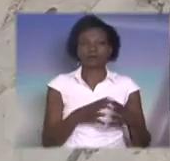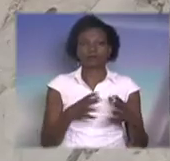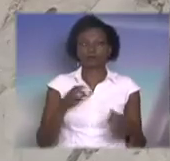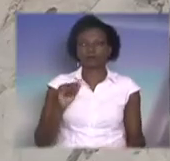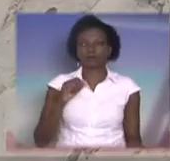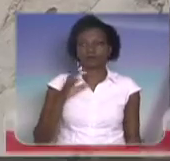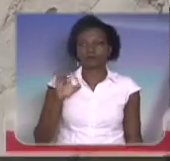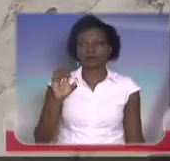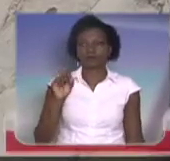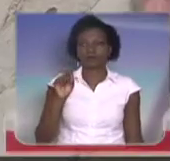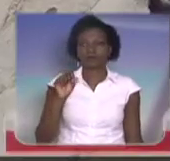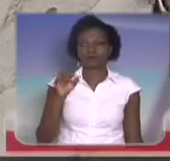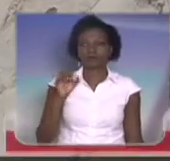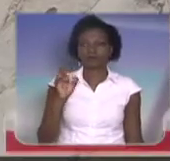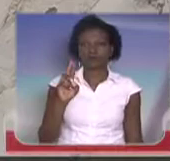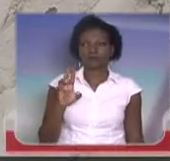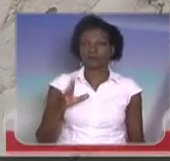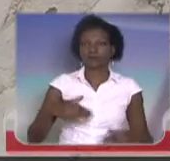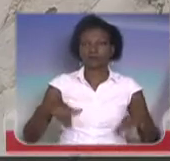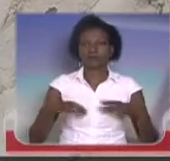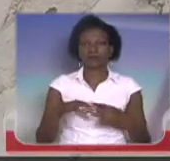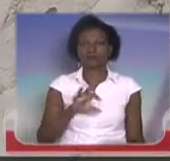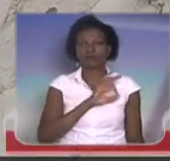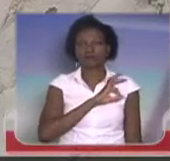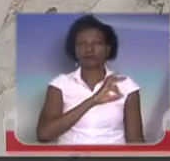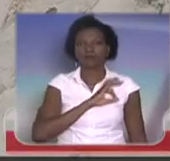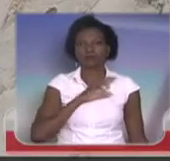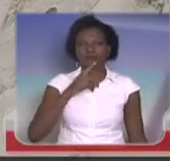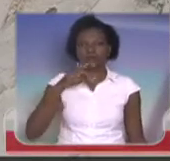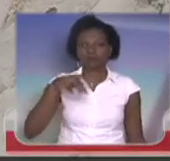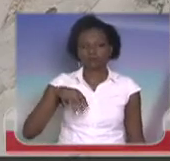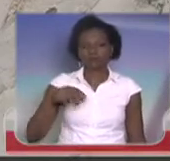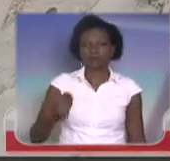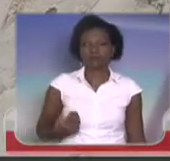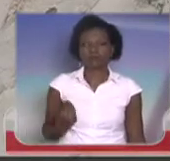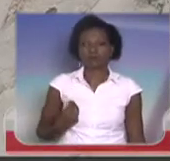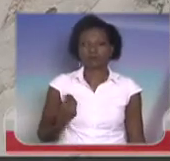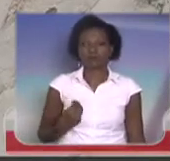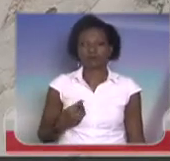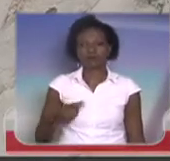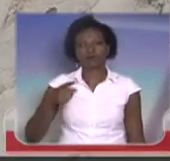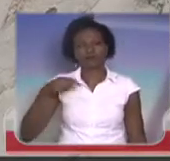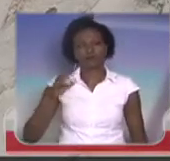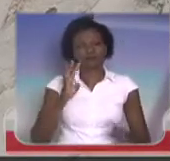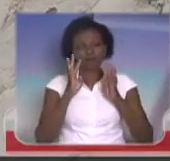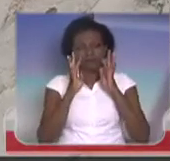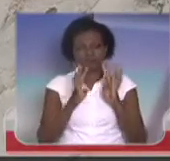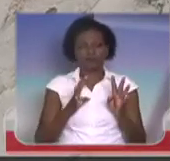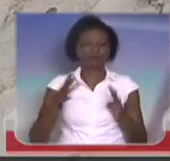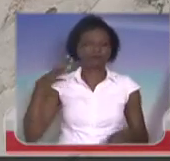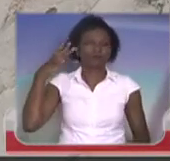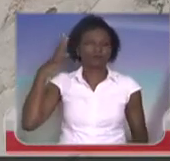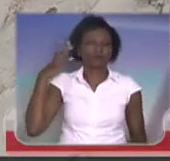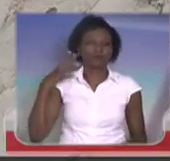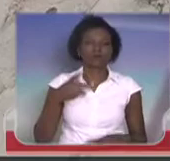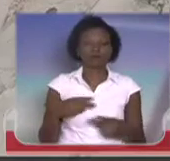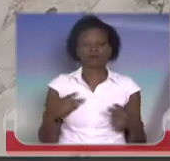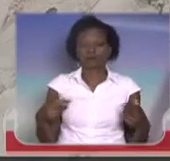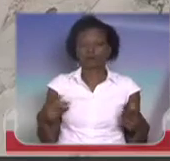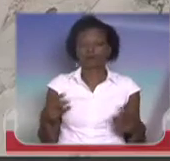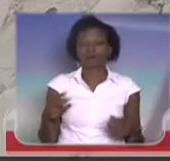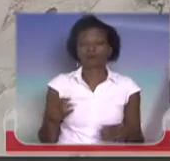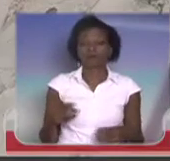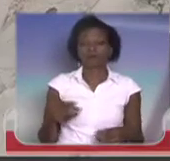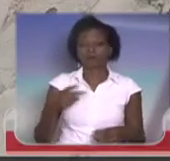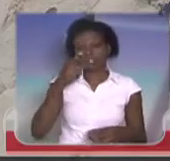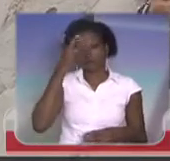senhores e senhora policial militar, a todos presentes. Senhor presidente, ontem eu ouvi atentamente os discursos aqui inflamados, o pessoal